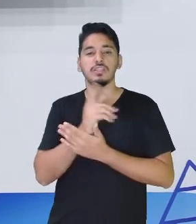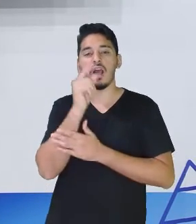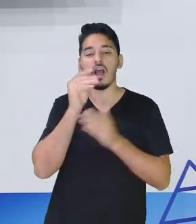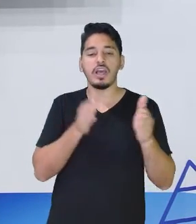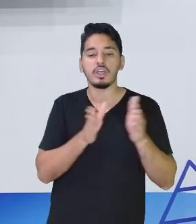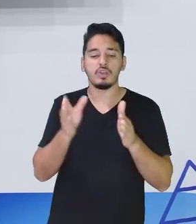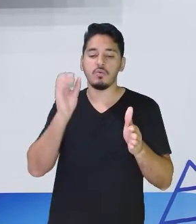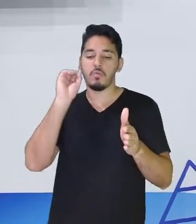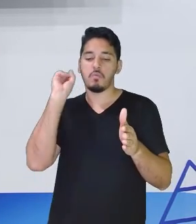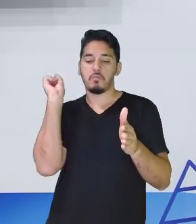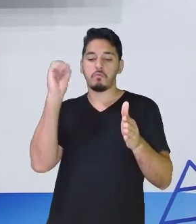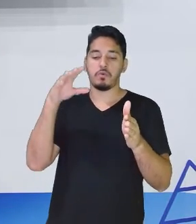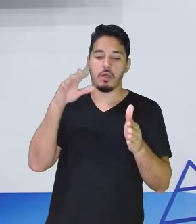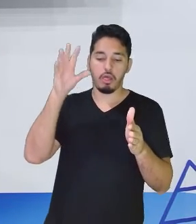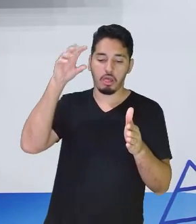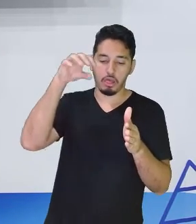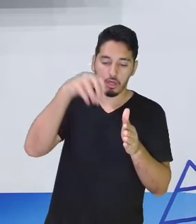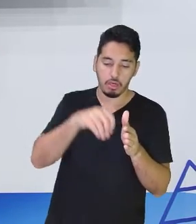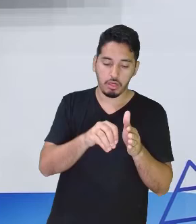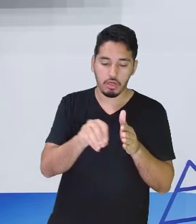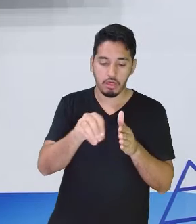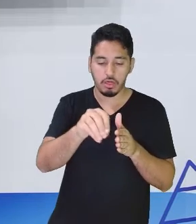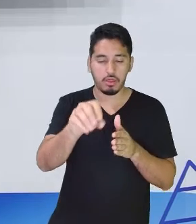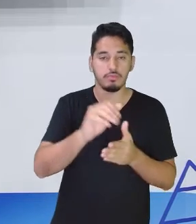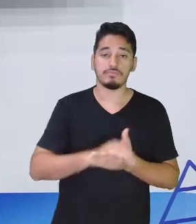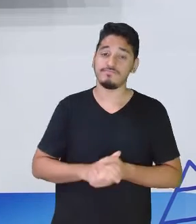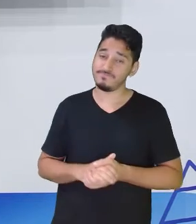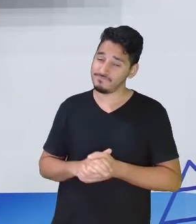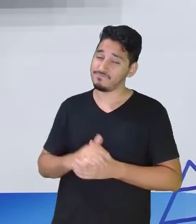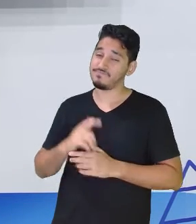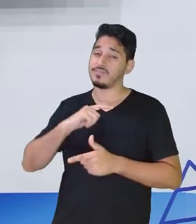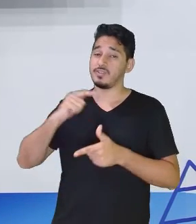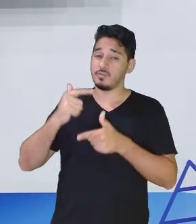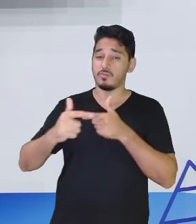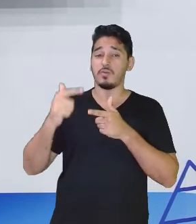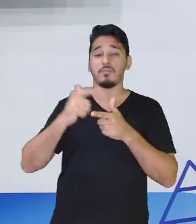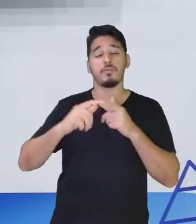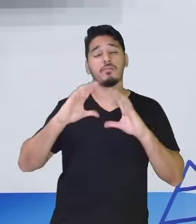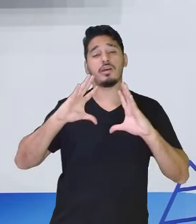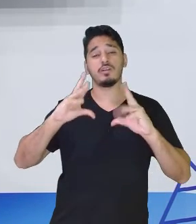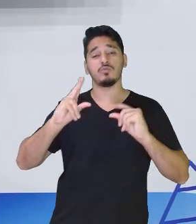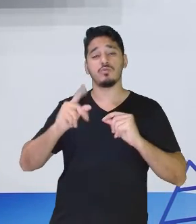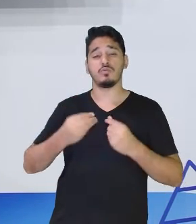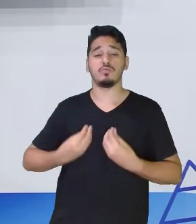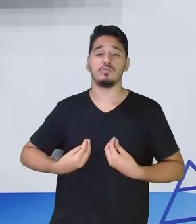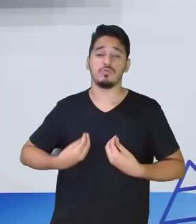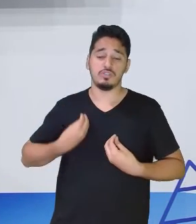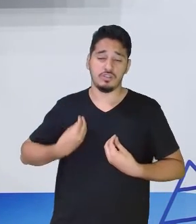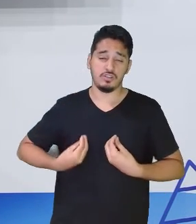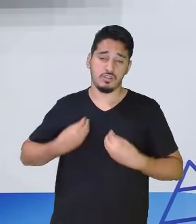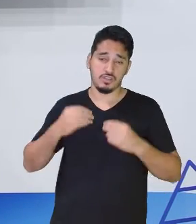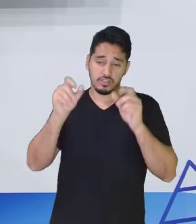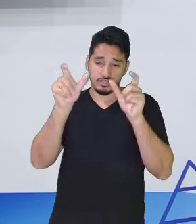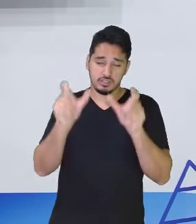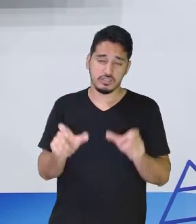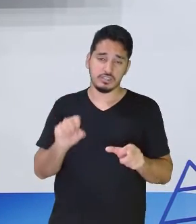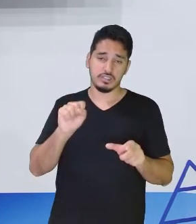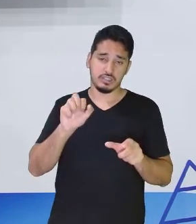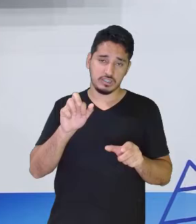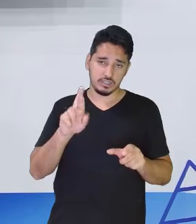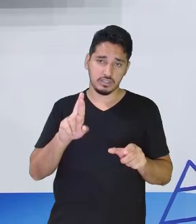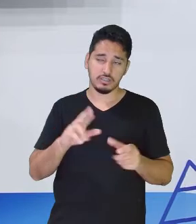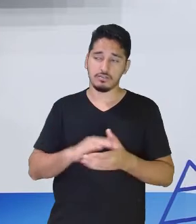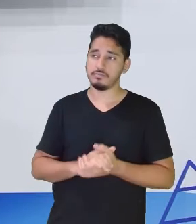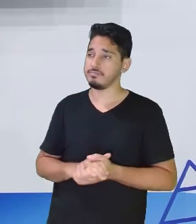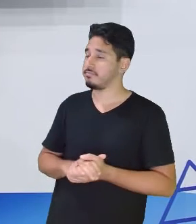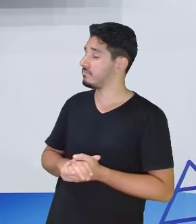lagos, na praia, que está trazendo complicações aí para todos os seres vivos. Mas eu estava dizendo a